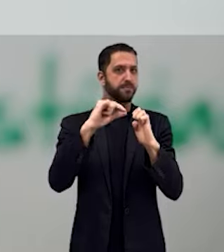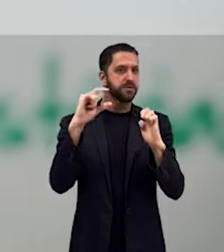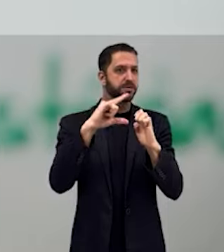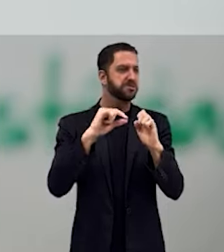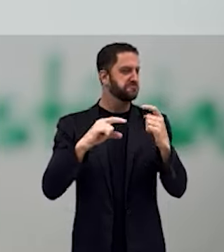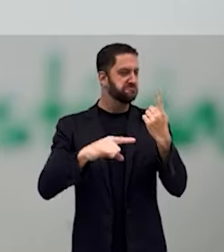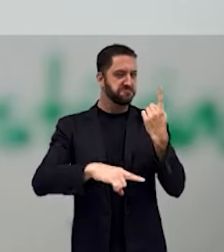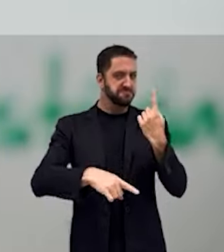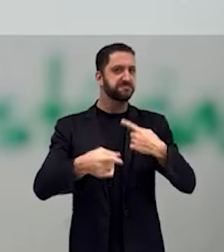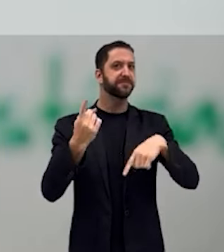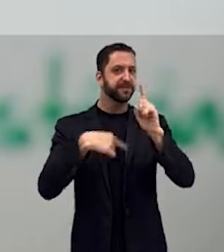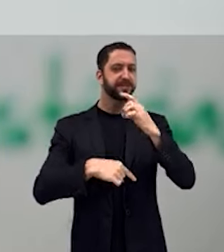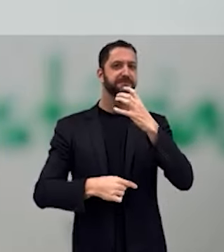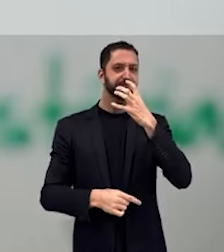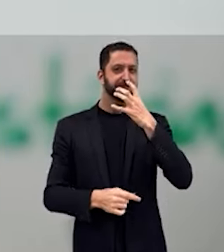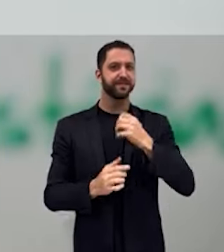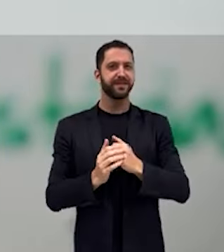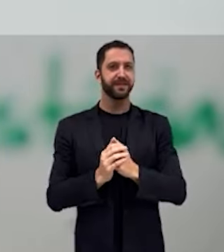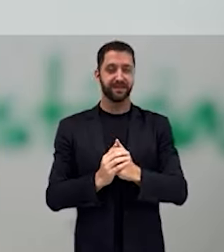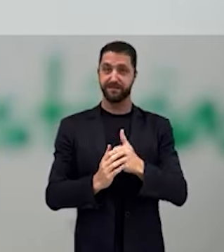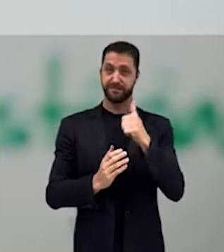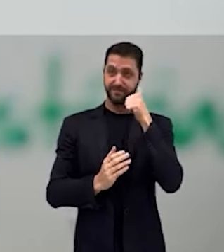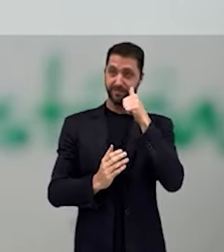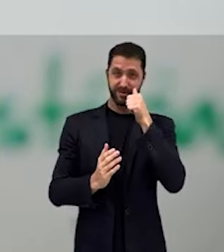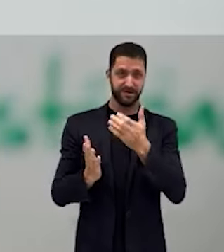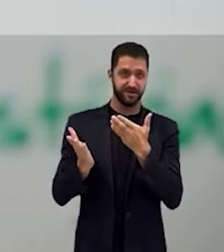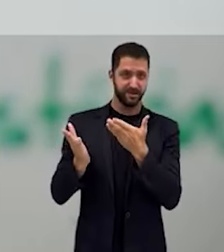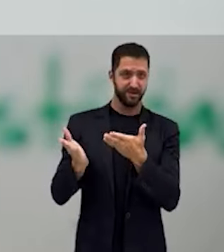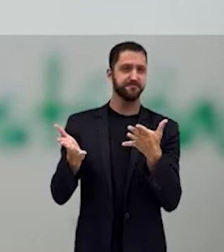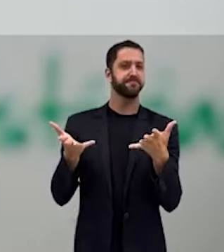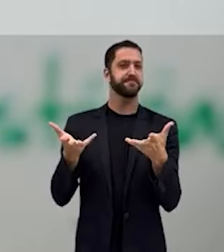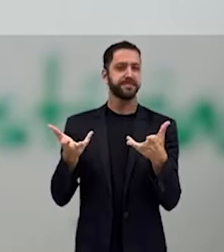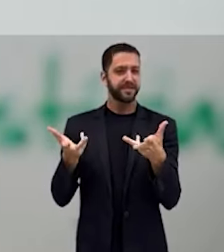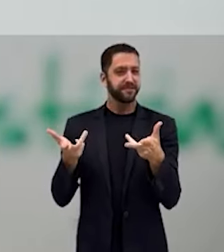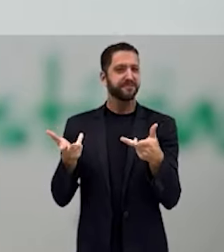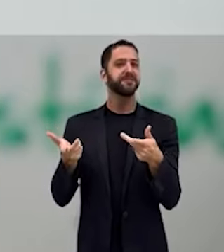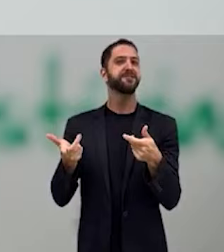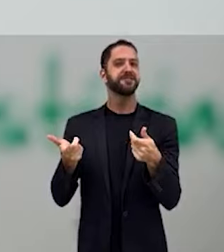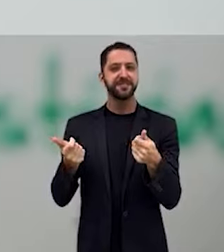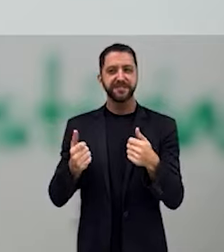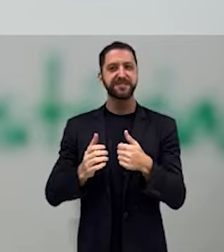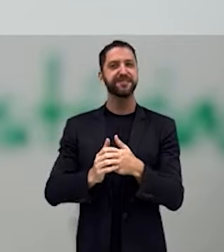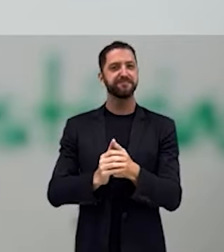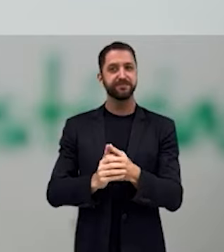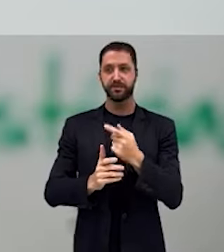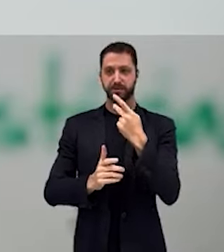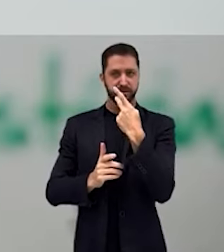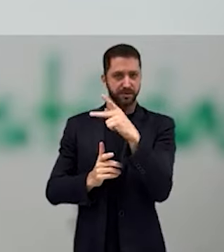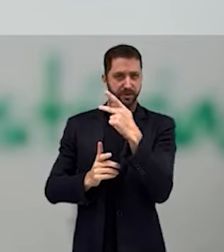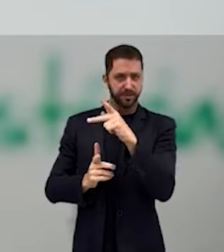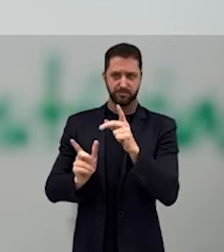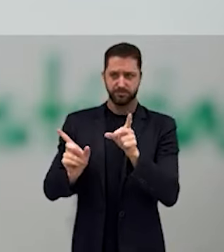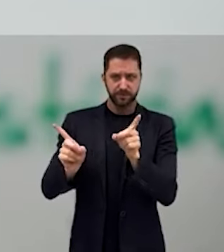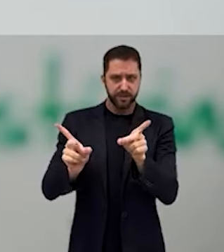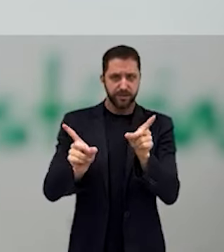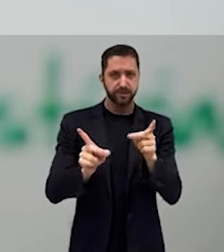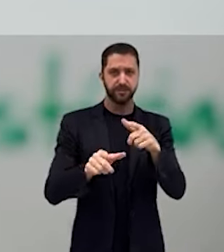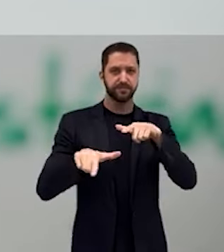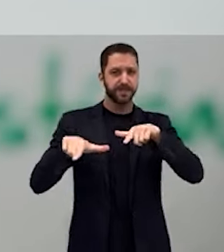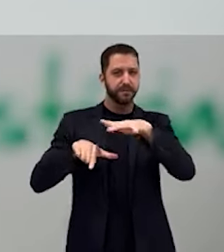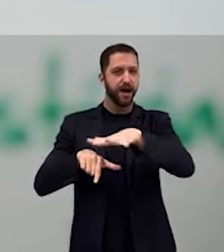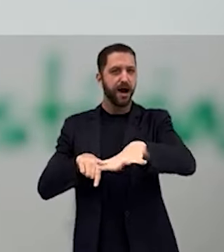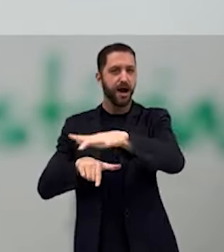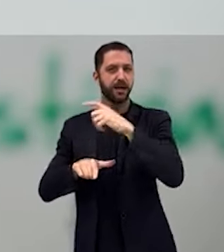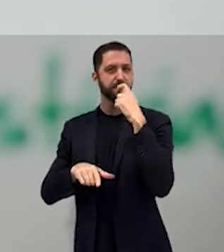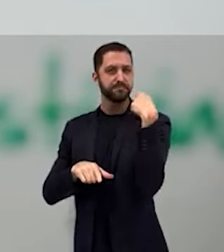história inspiradora de empreendedorismo e muito sucesso. Temos conosco uma mulher extraordinária